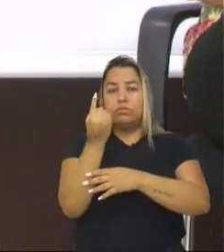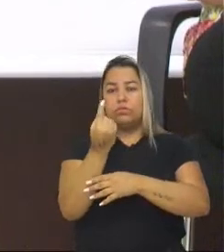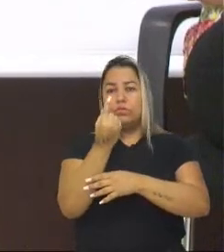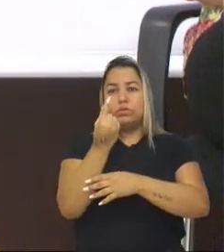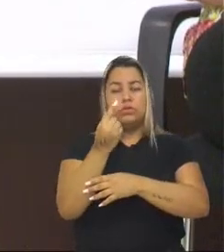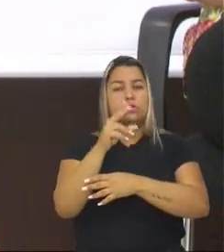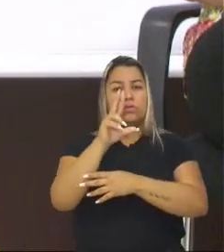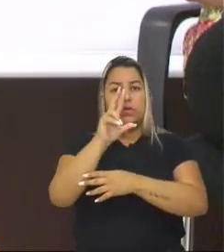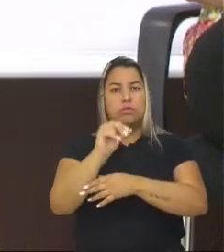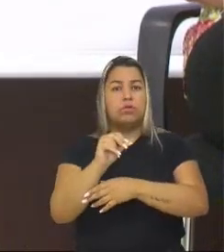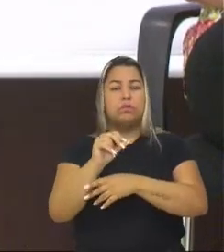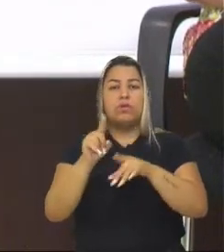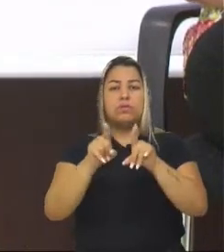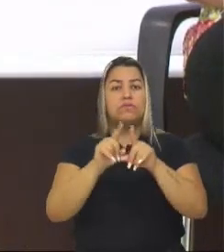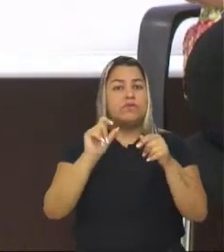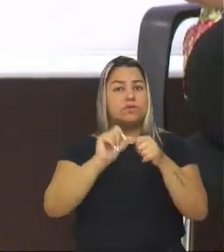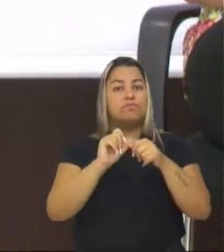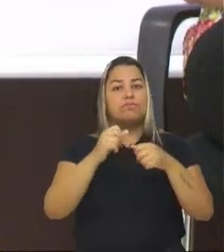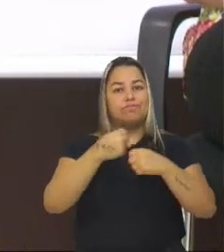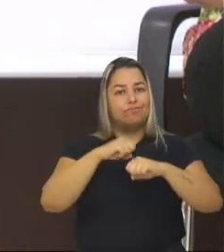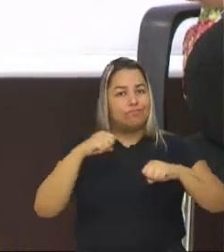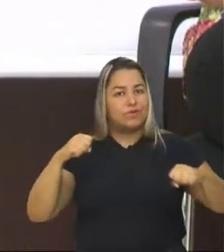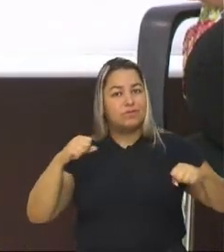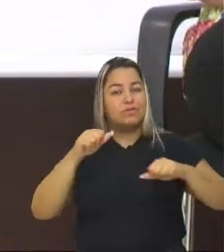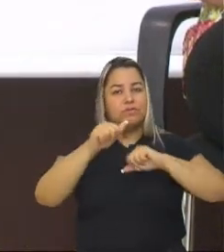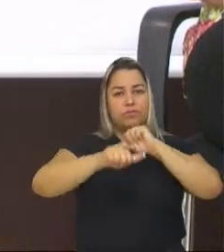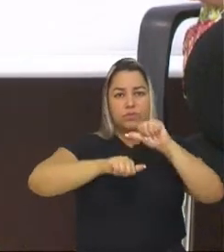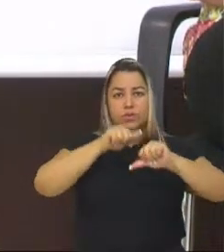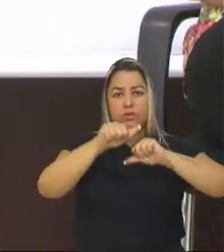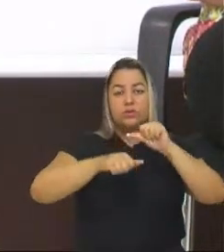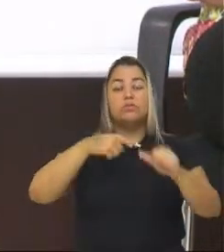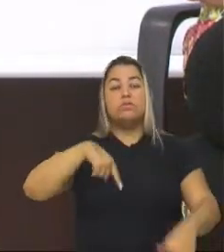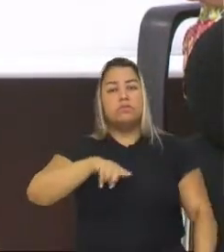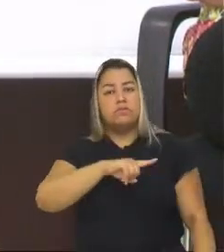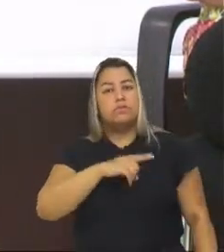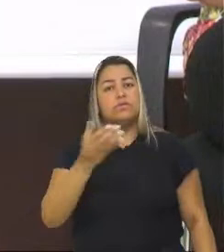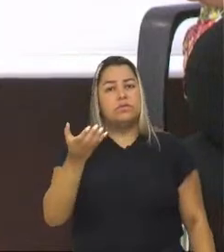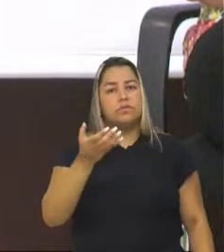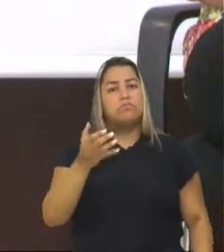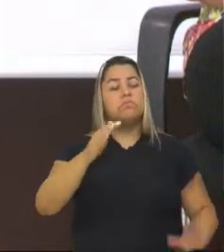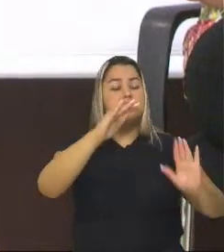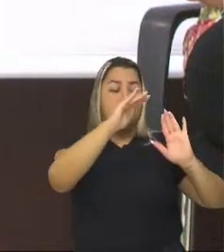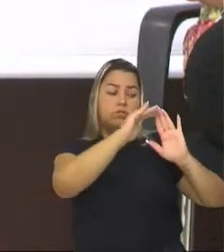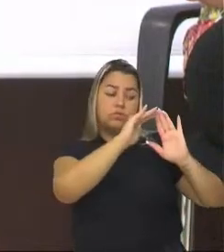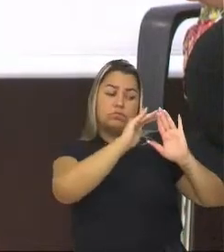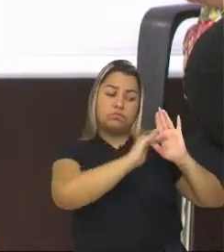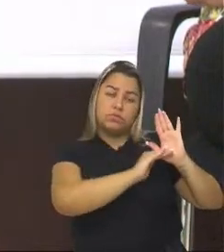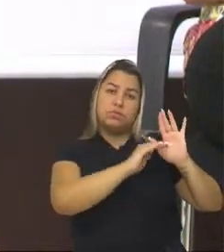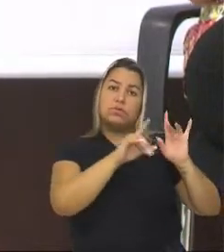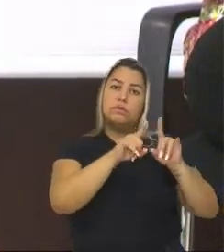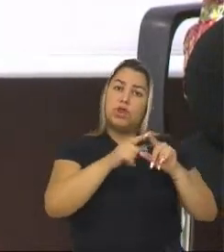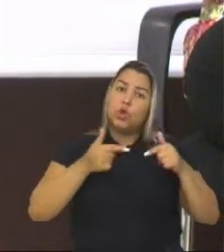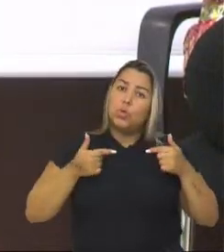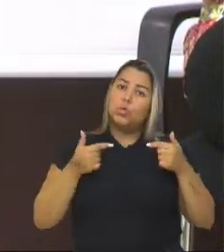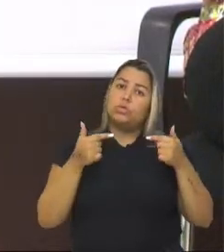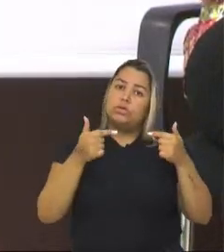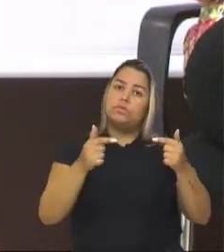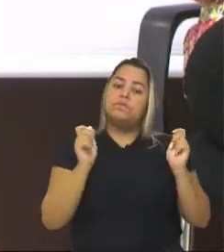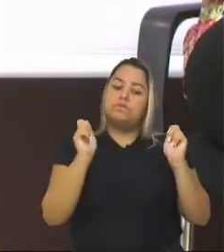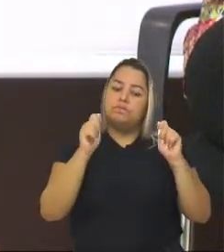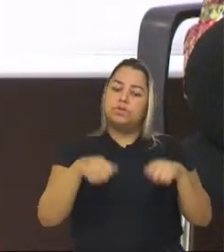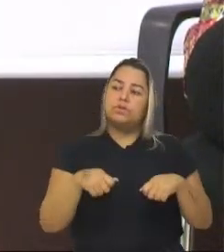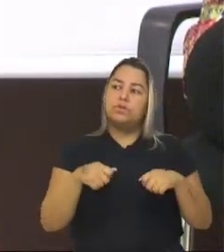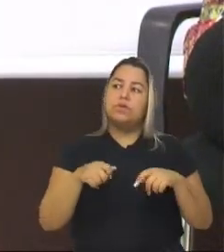não é capaz de fazer as grandes transformações que nós queremos, pautamos, lutamos e